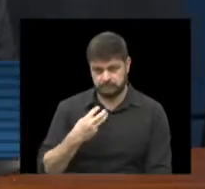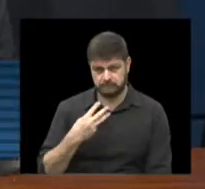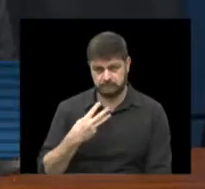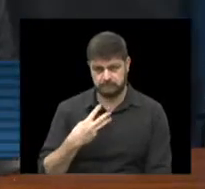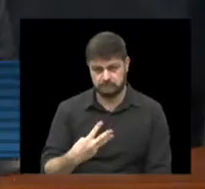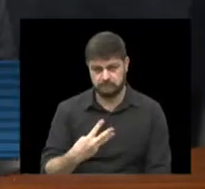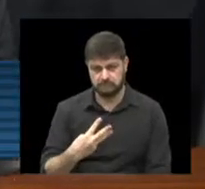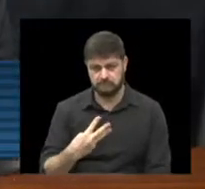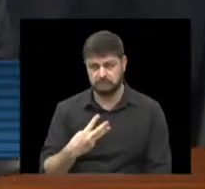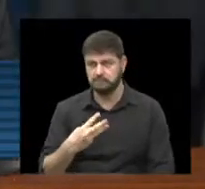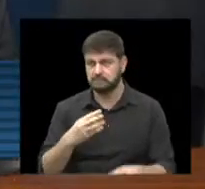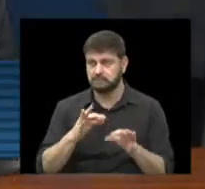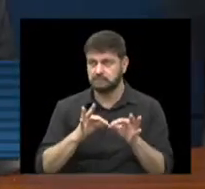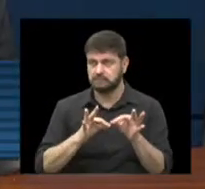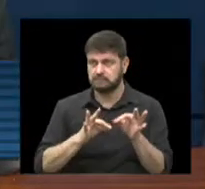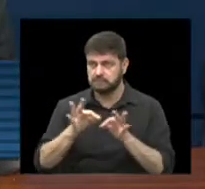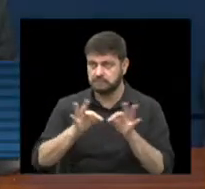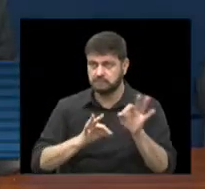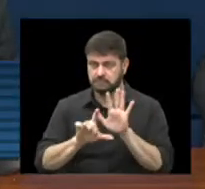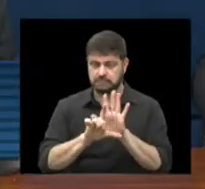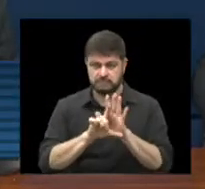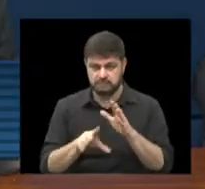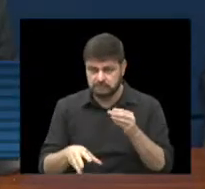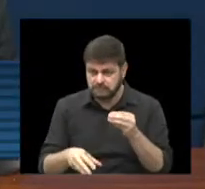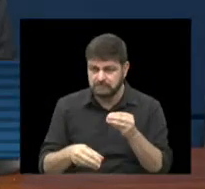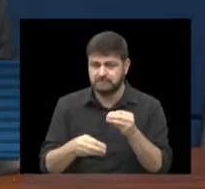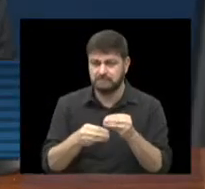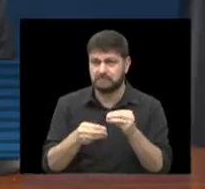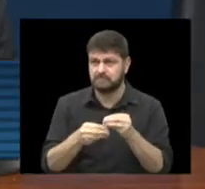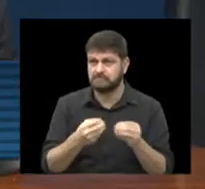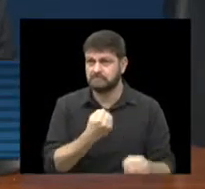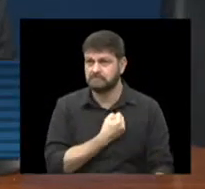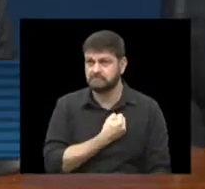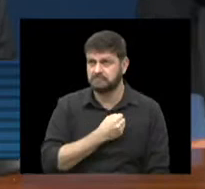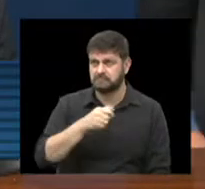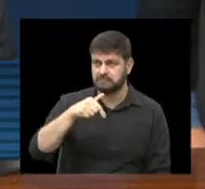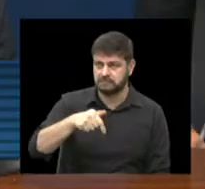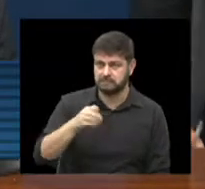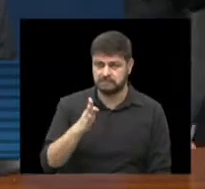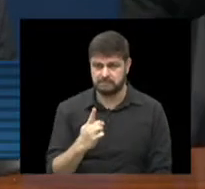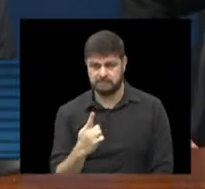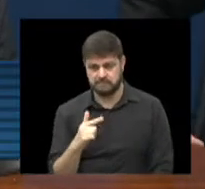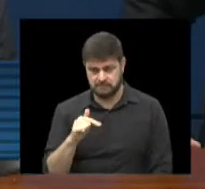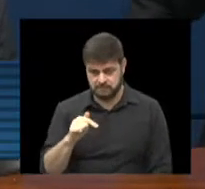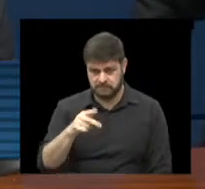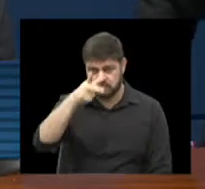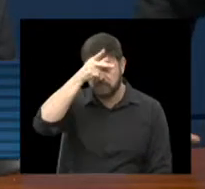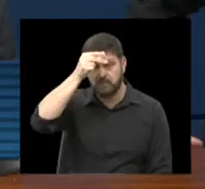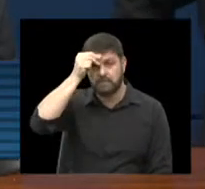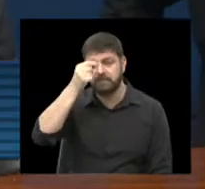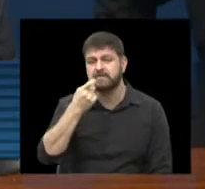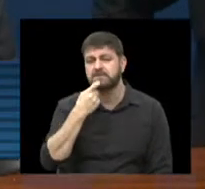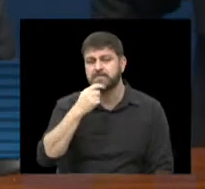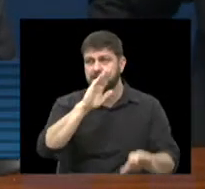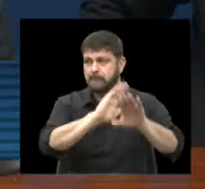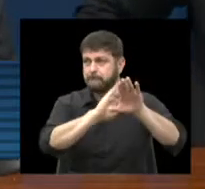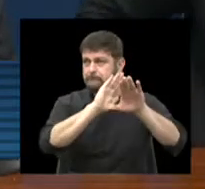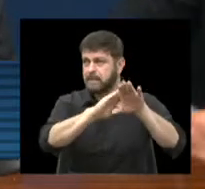1682/2017, devidamente aprovado, item 3. Segunda discussão e votação do projeto de lei complementar 7/2017,